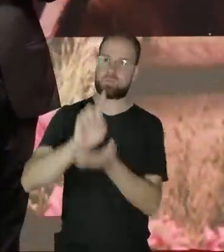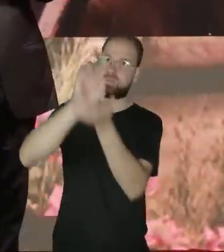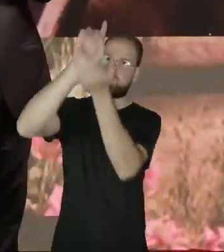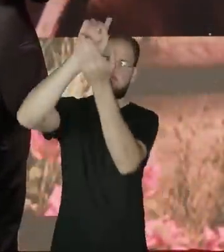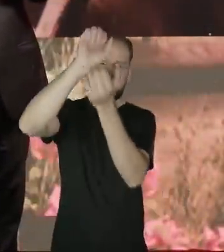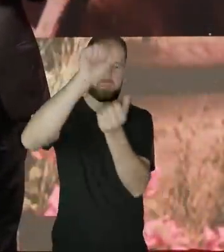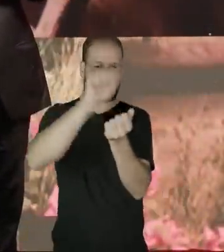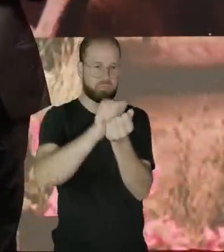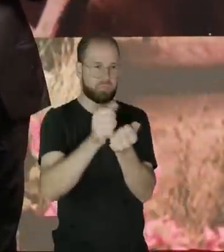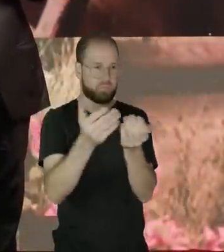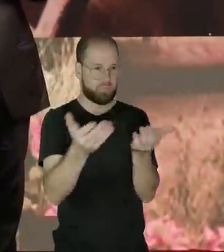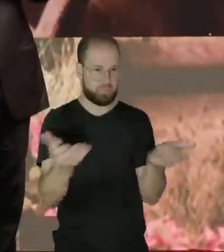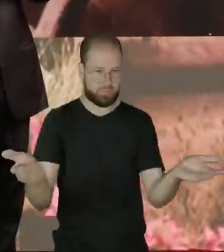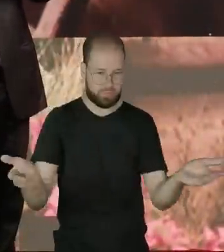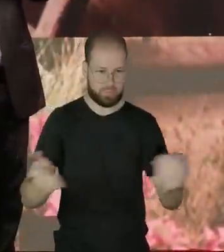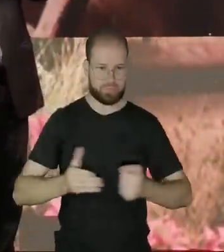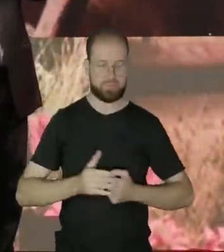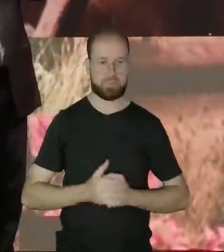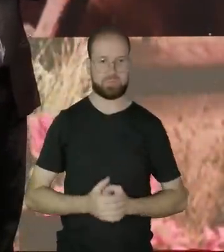convosco.